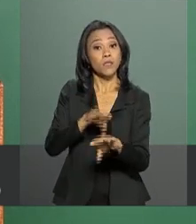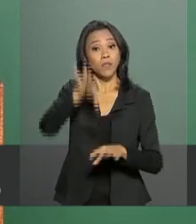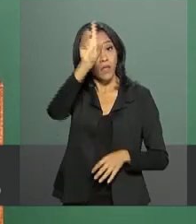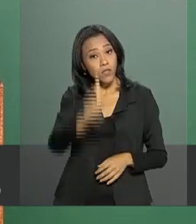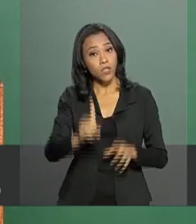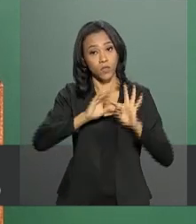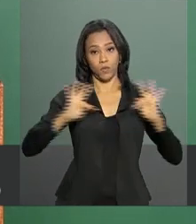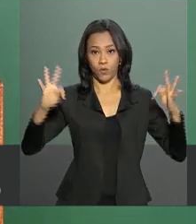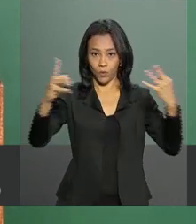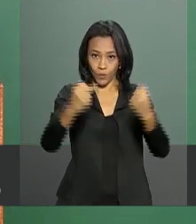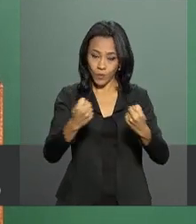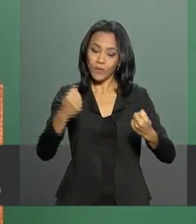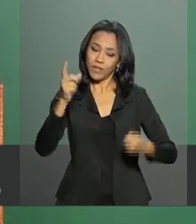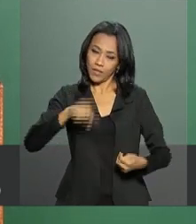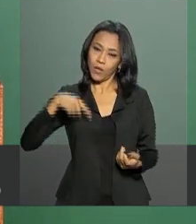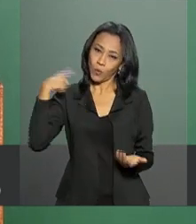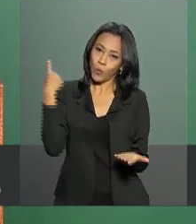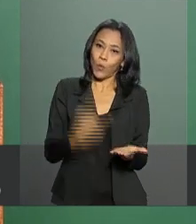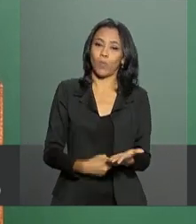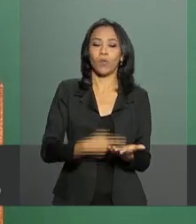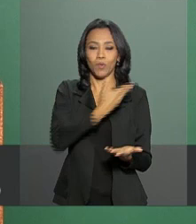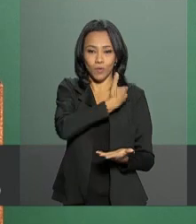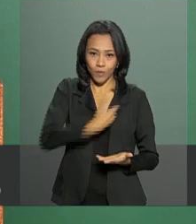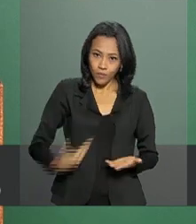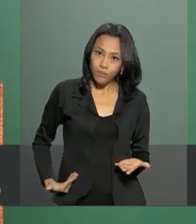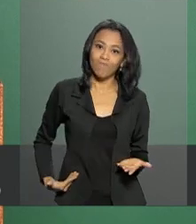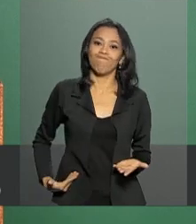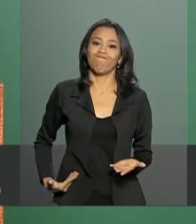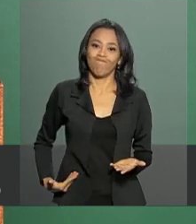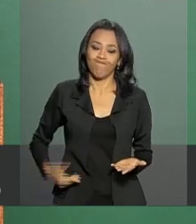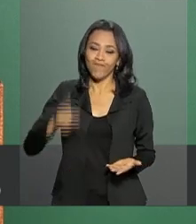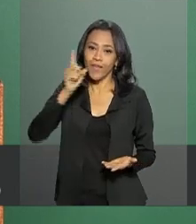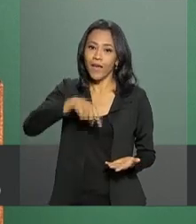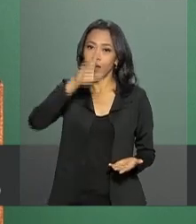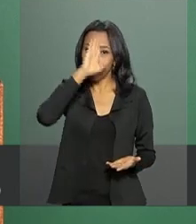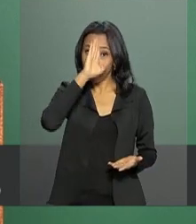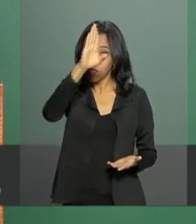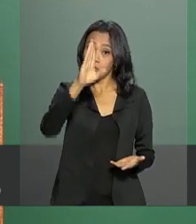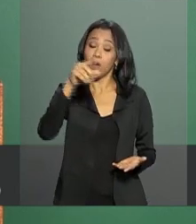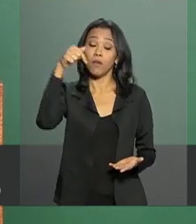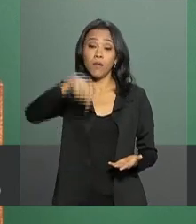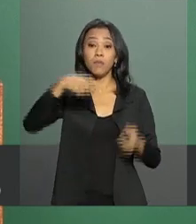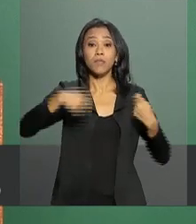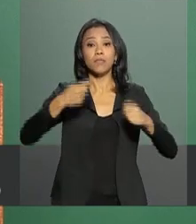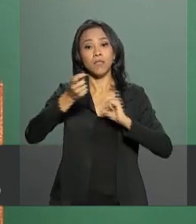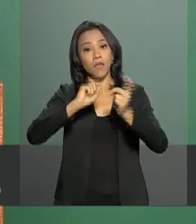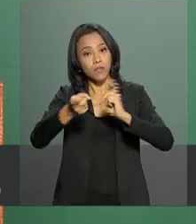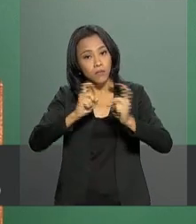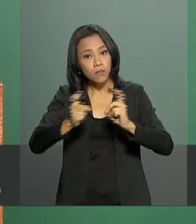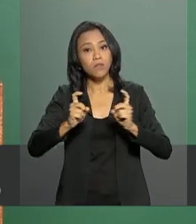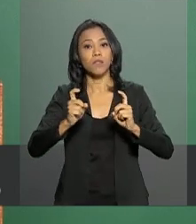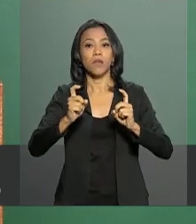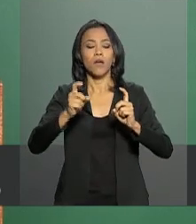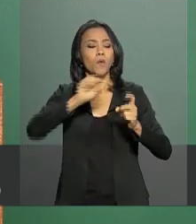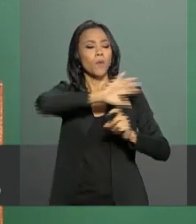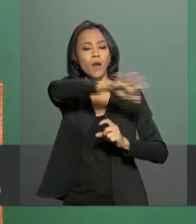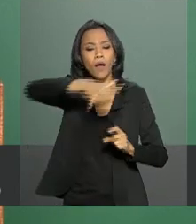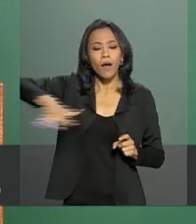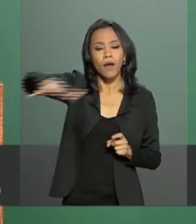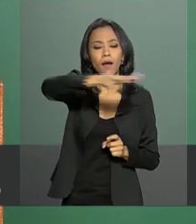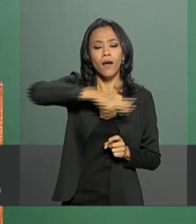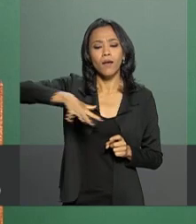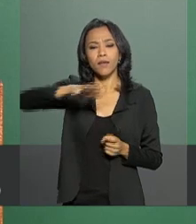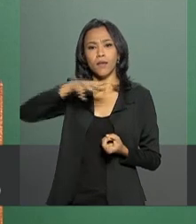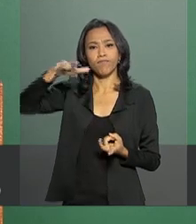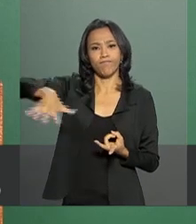e dever do estado esta regra fundante daquilo que deve gerir reger a actividade de